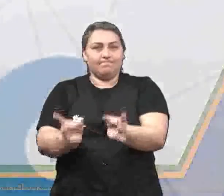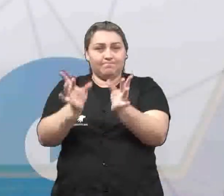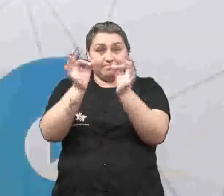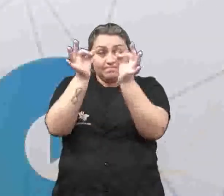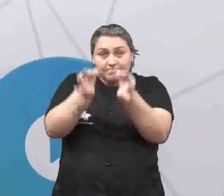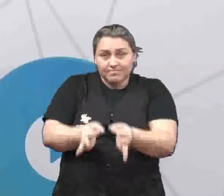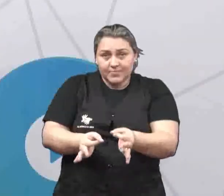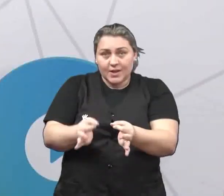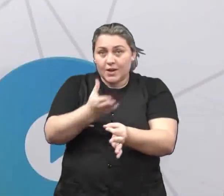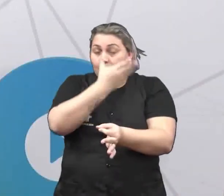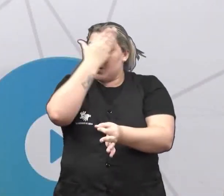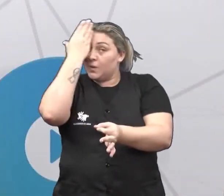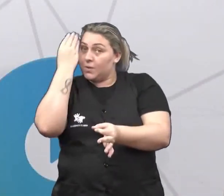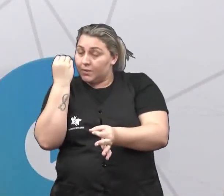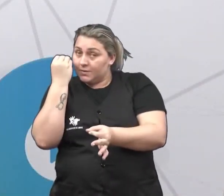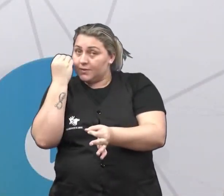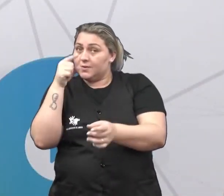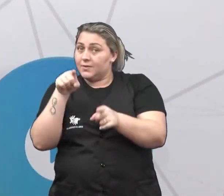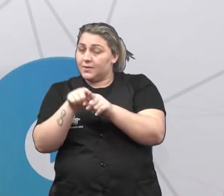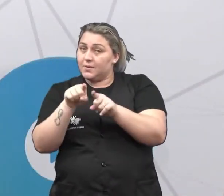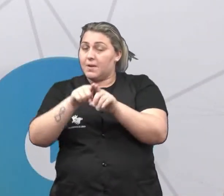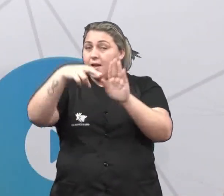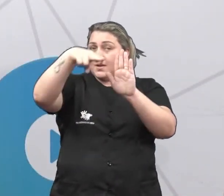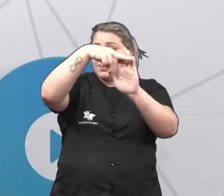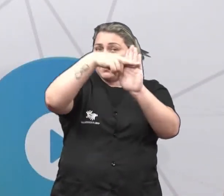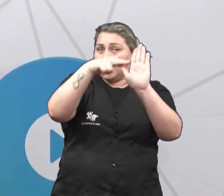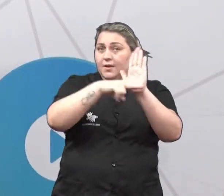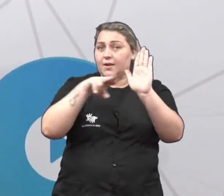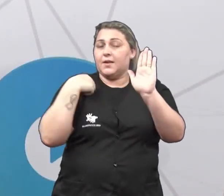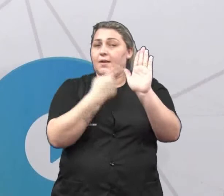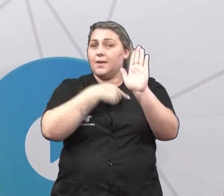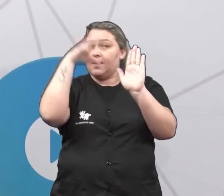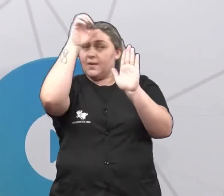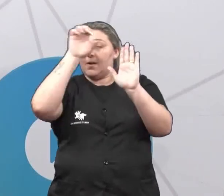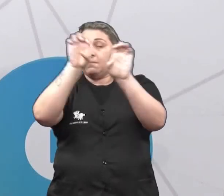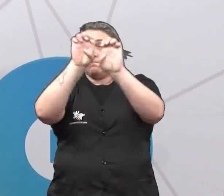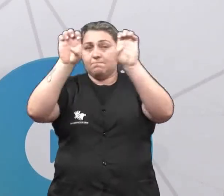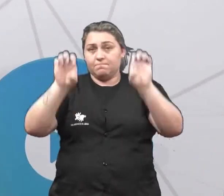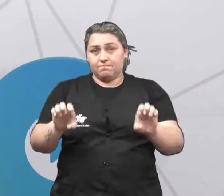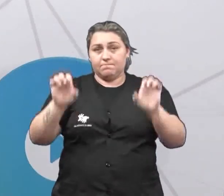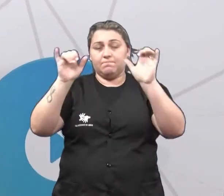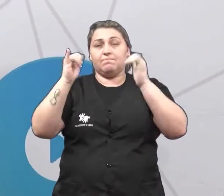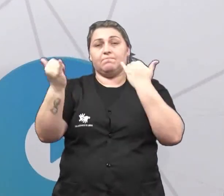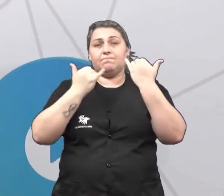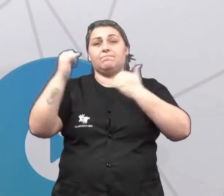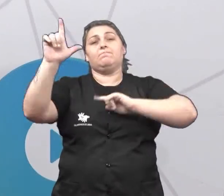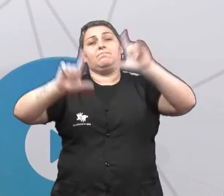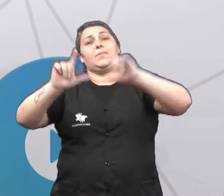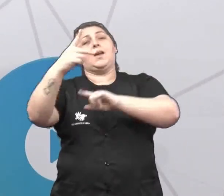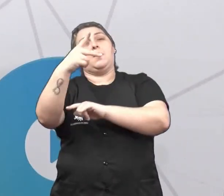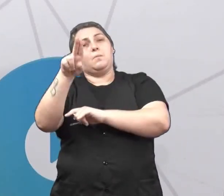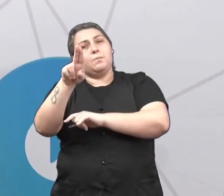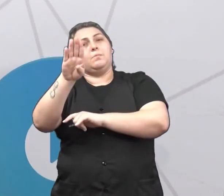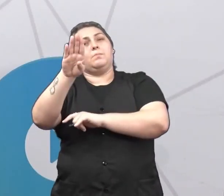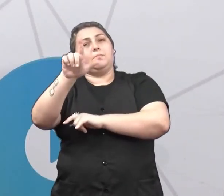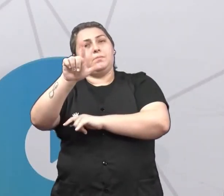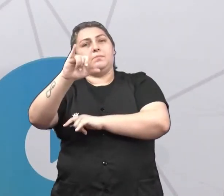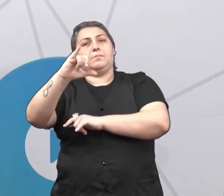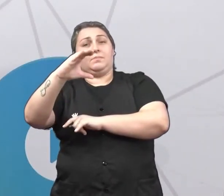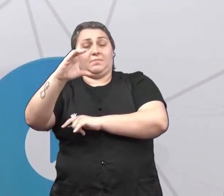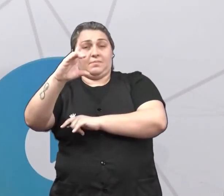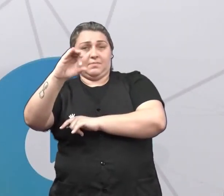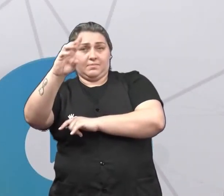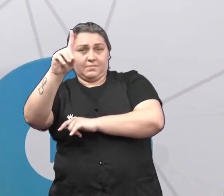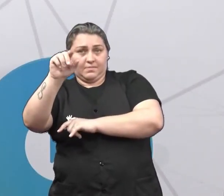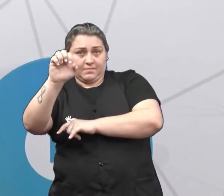certo? Não esqueçam de aplicar aí as regras que nós aprendemos hoje, as estruturas, né, de publicidade, de propaganda, para vocês fazerem um trabalho